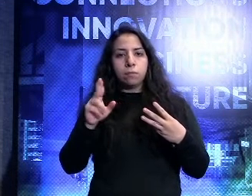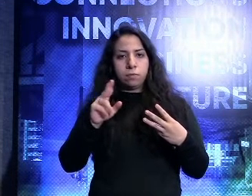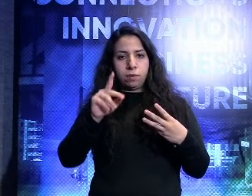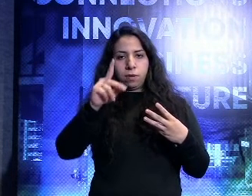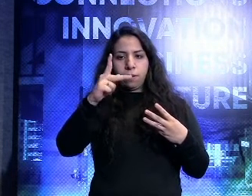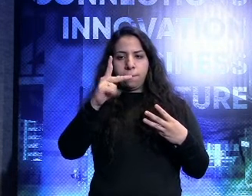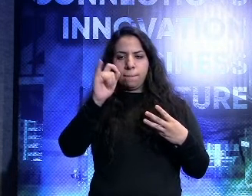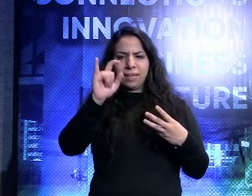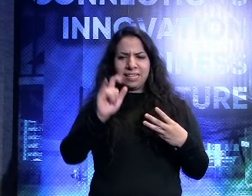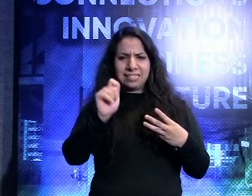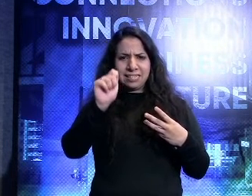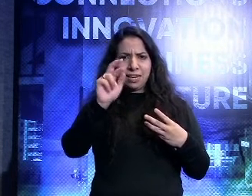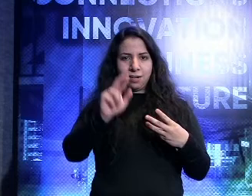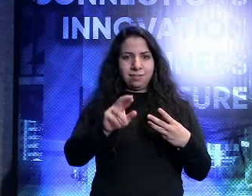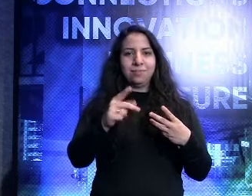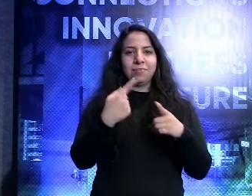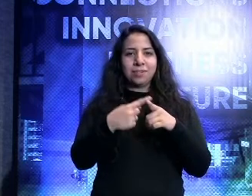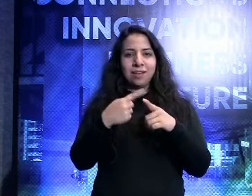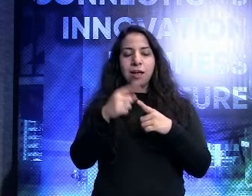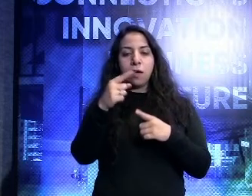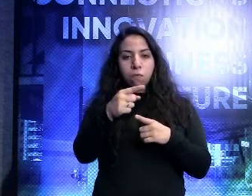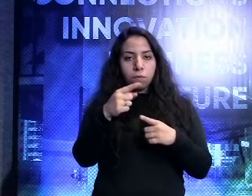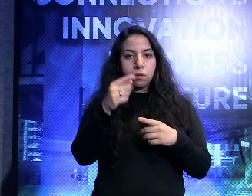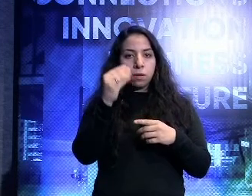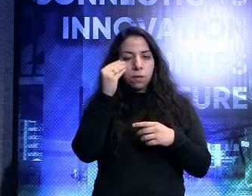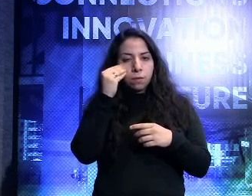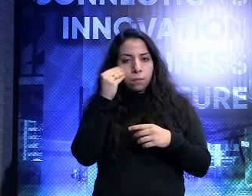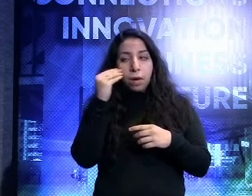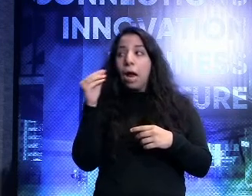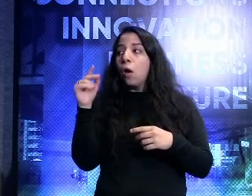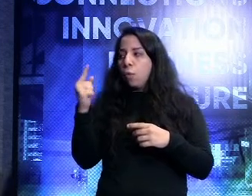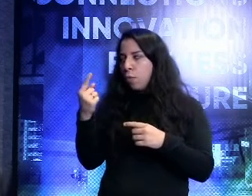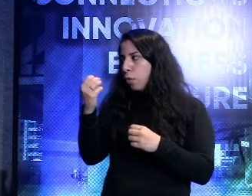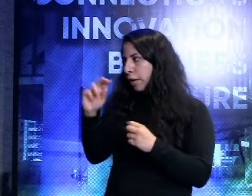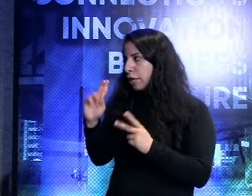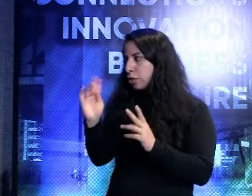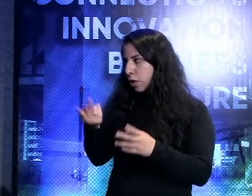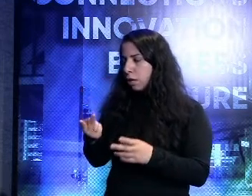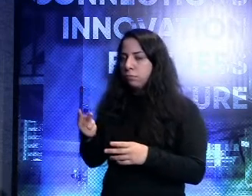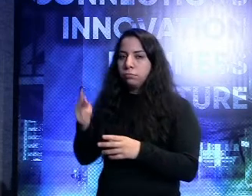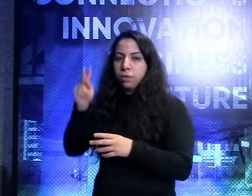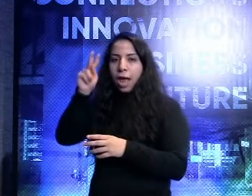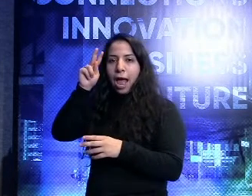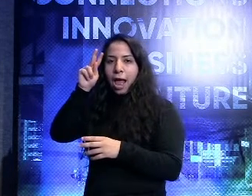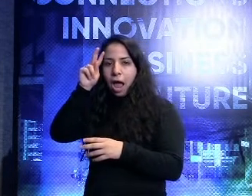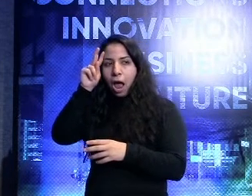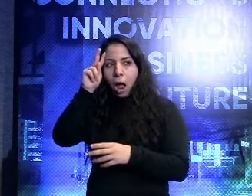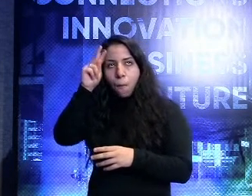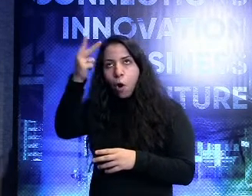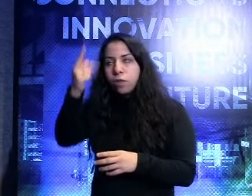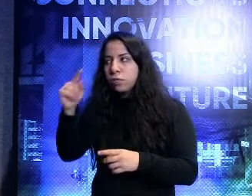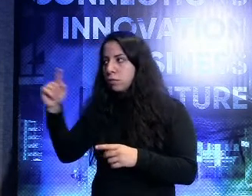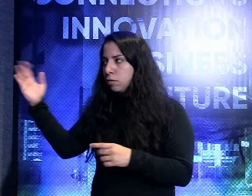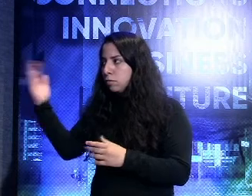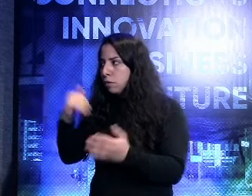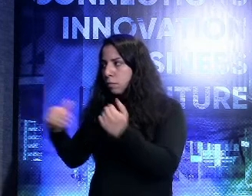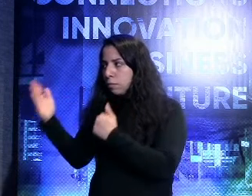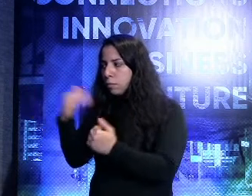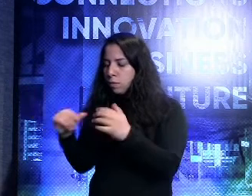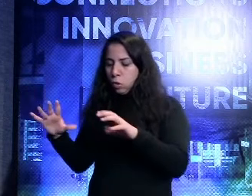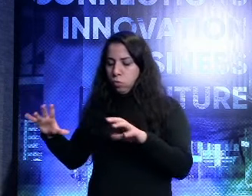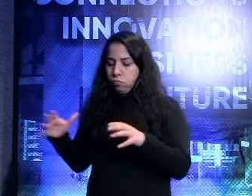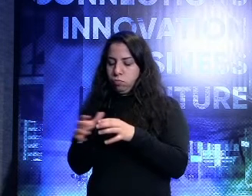Né? Então, fui lá, criei as minhas hipóteses, juntei a galera. Vamos quebrar fogo no parquinho? Vamos.